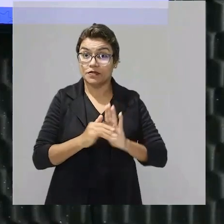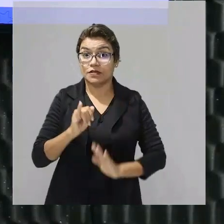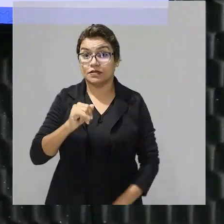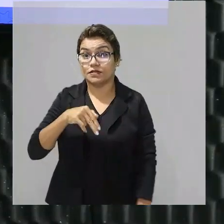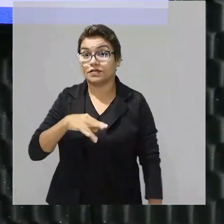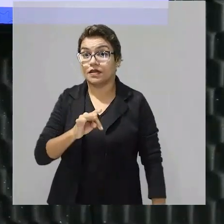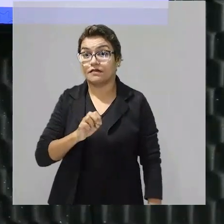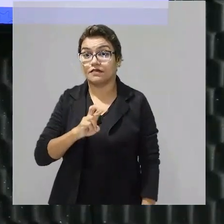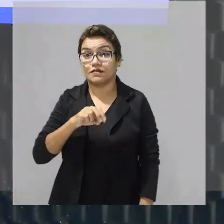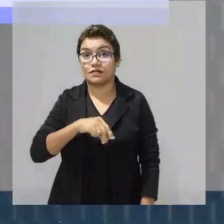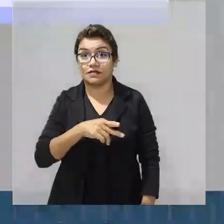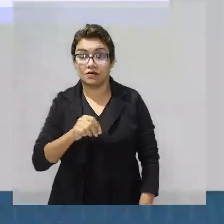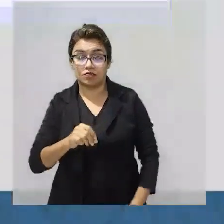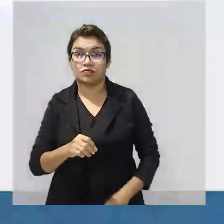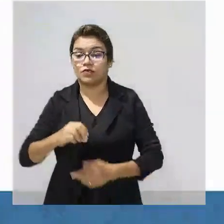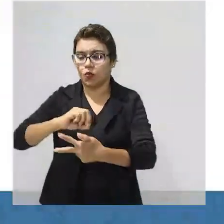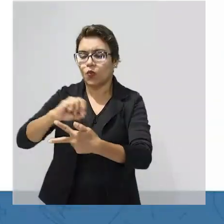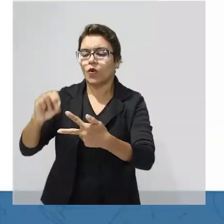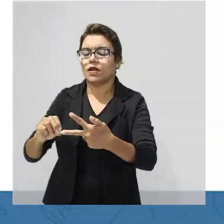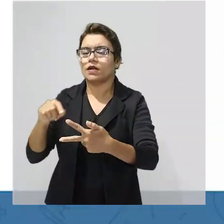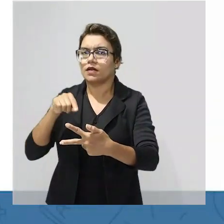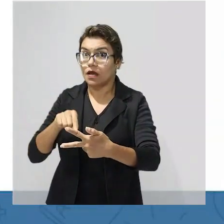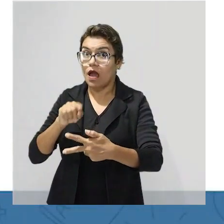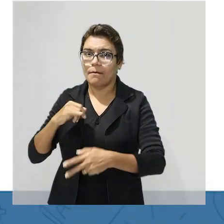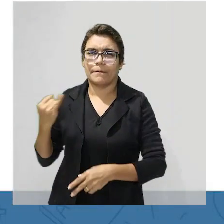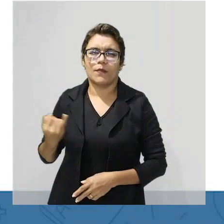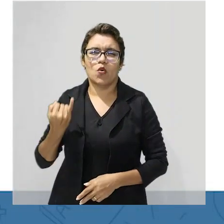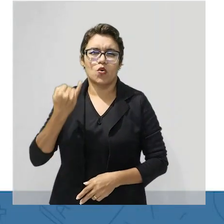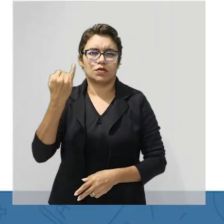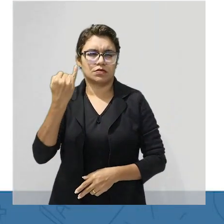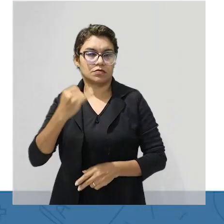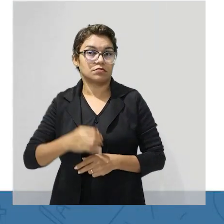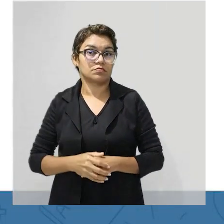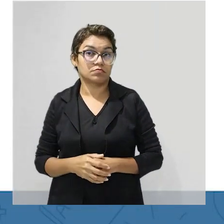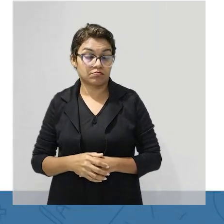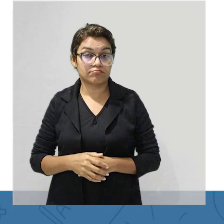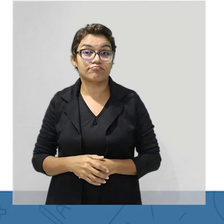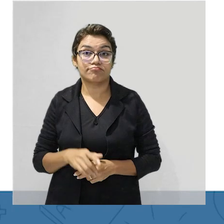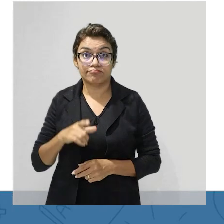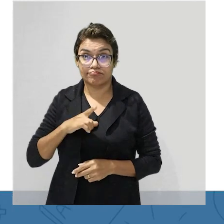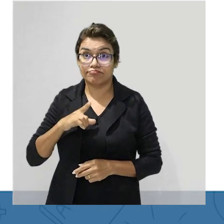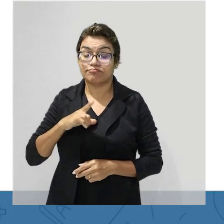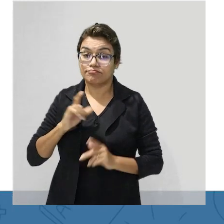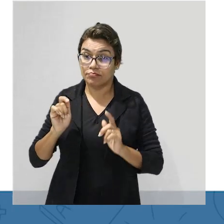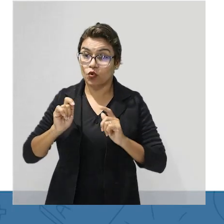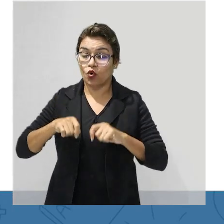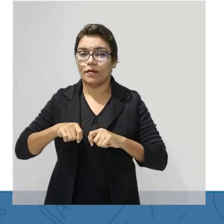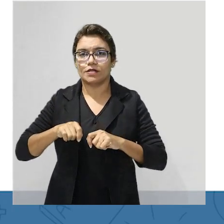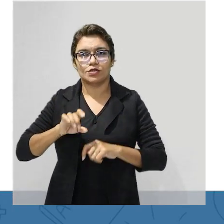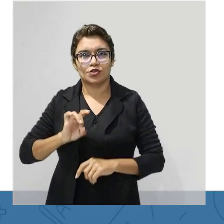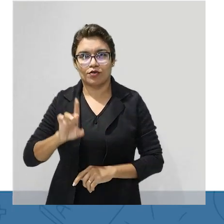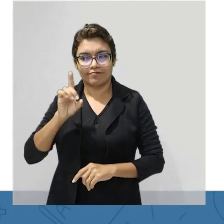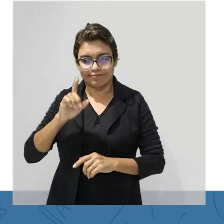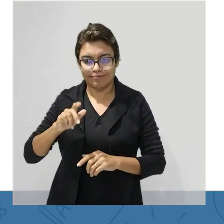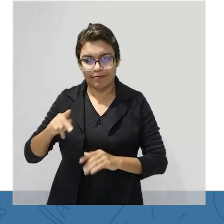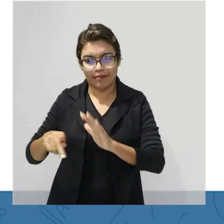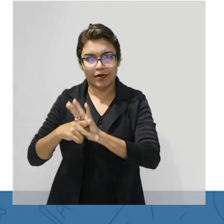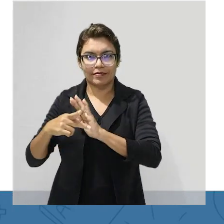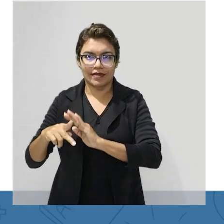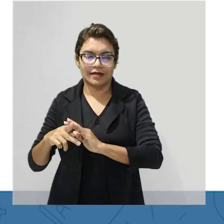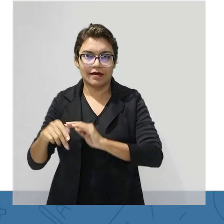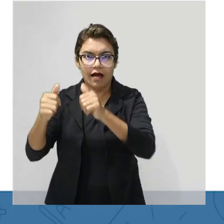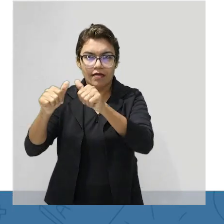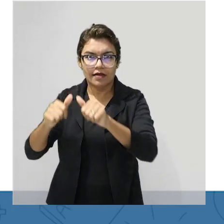em soluções, propostas de intervenções que respeitem os direitos humanos. A proposta